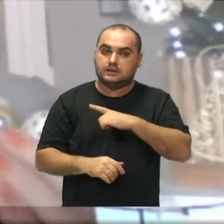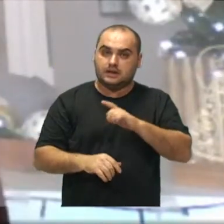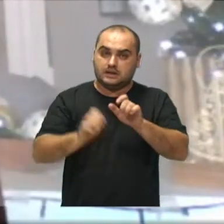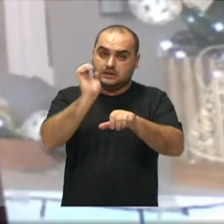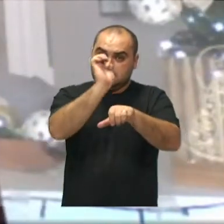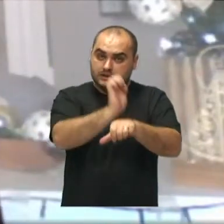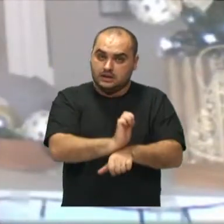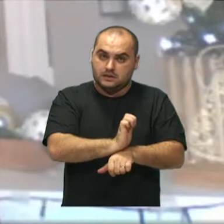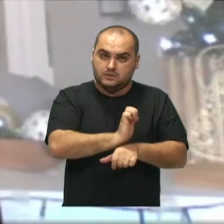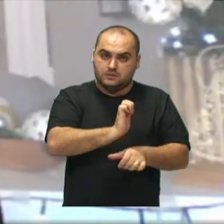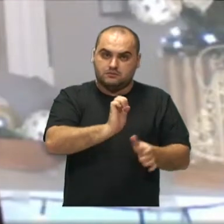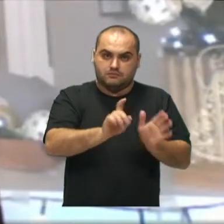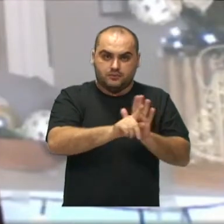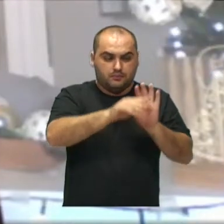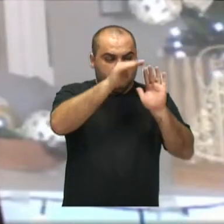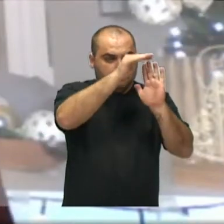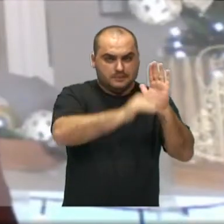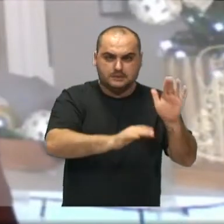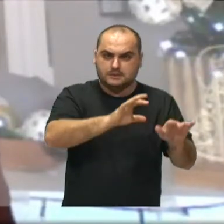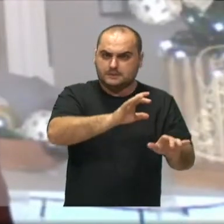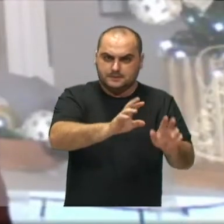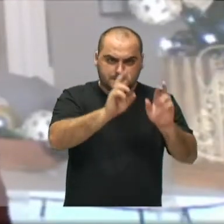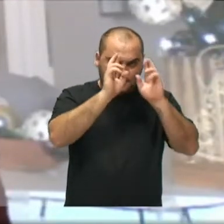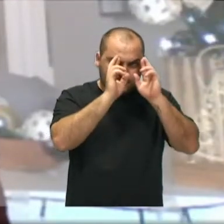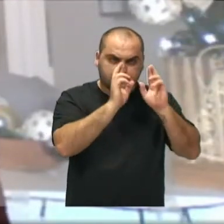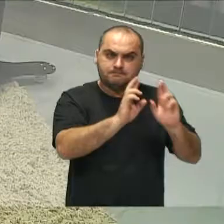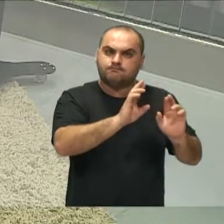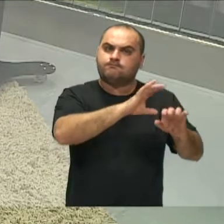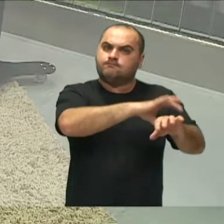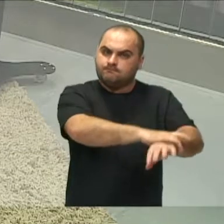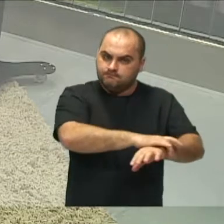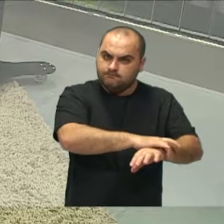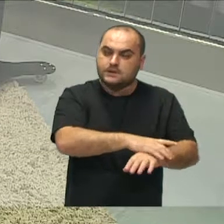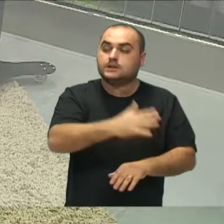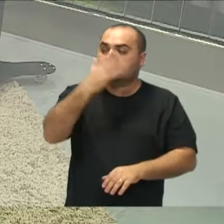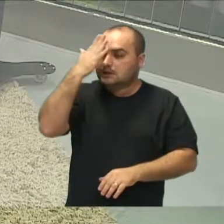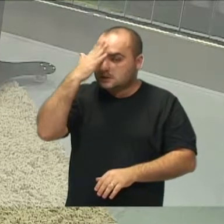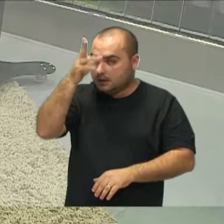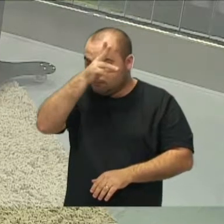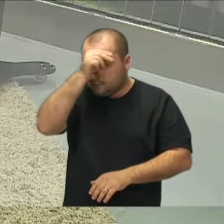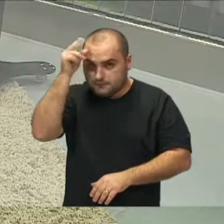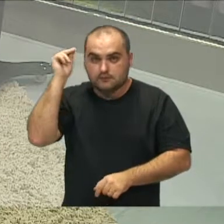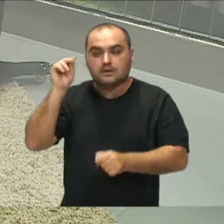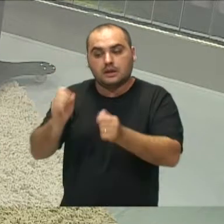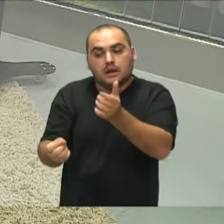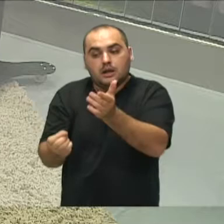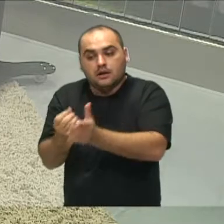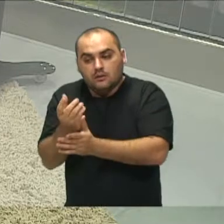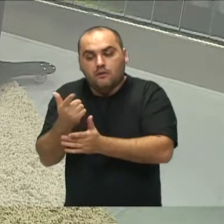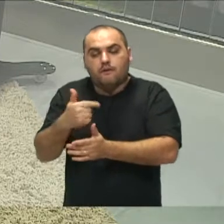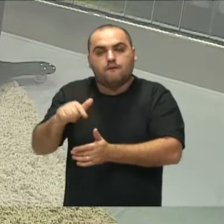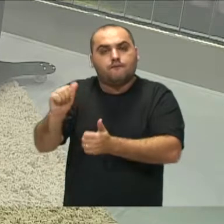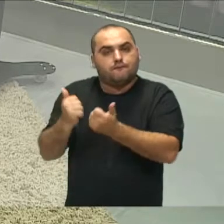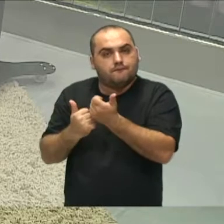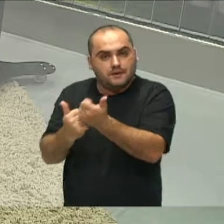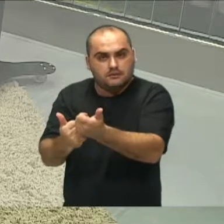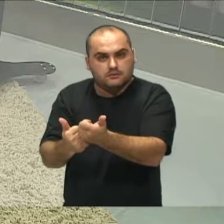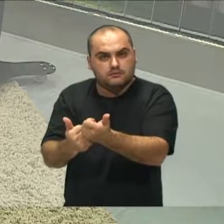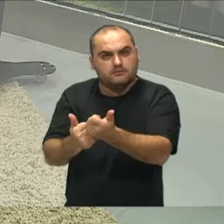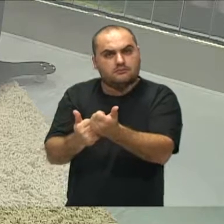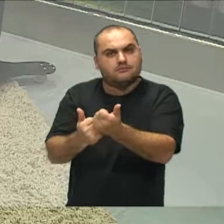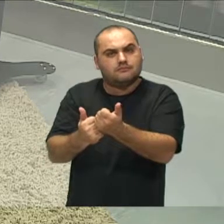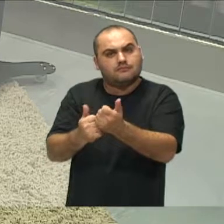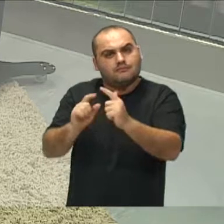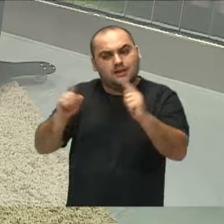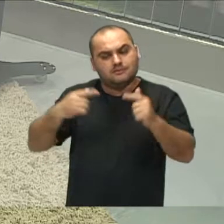estado que precisam ser cumpridos aqui. Eu sei que a prefeitura fez a comissão, está acompanhando. Eu espero que reorganize os quadros, mas